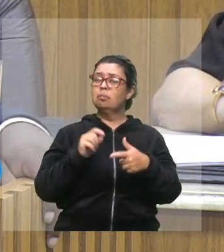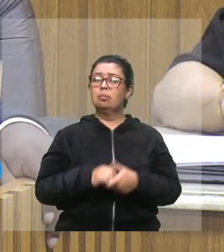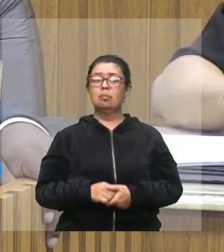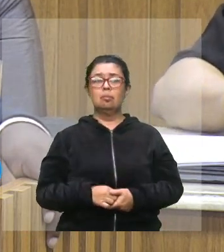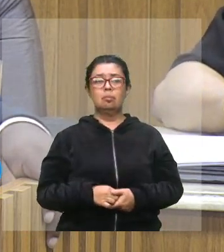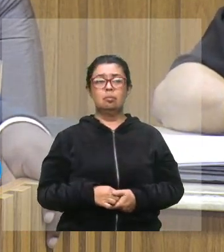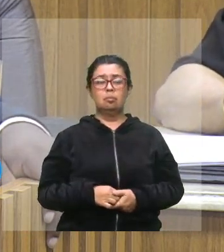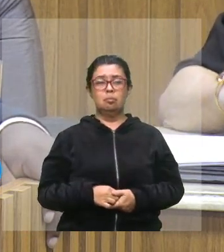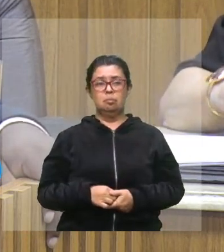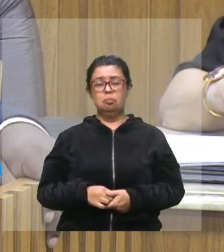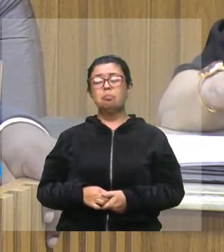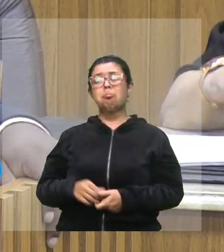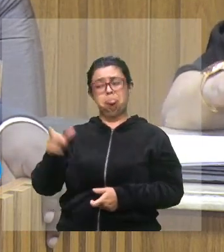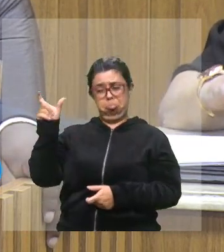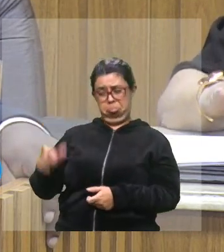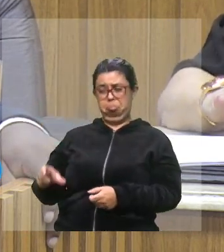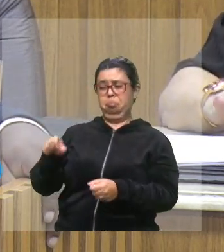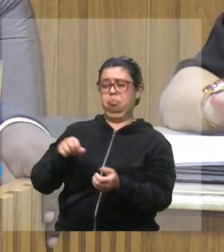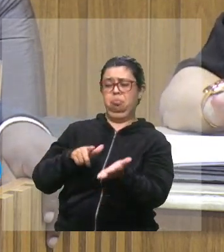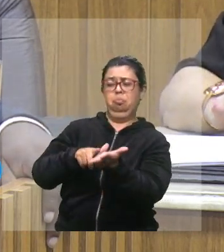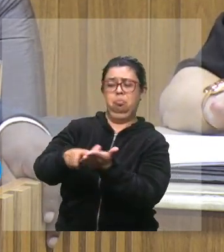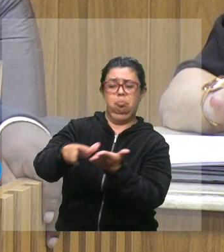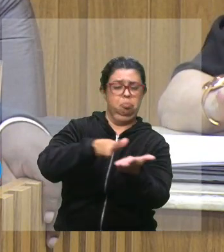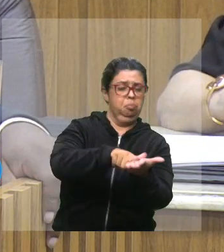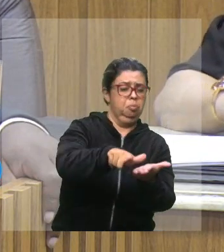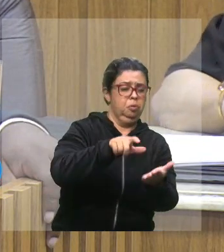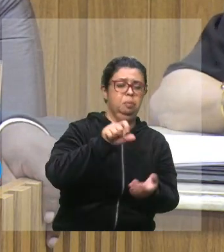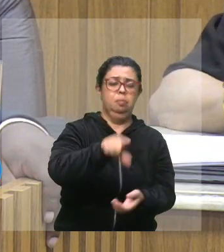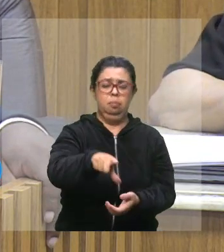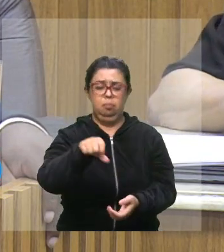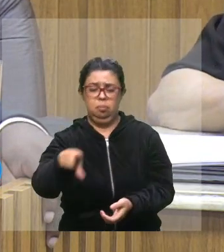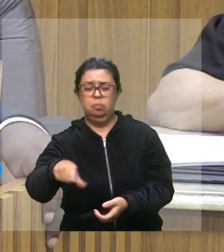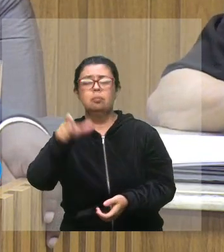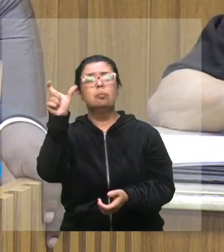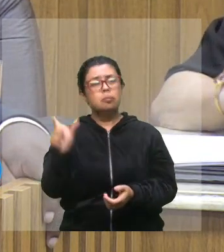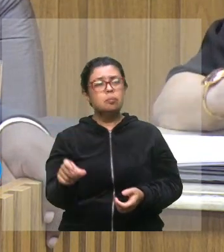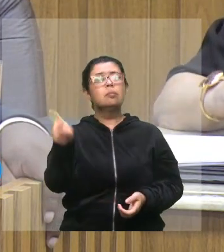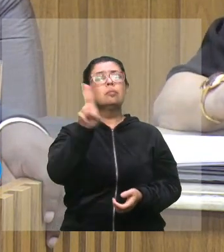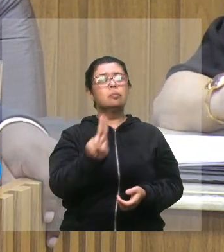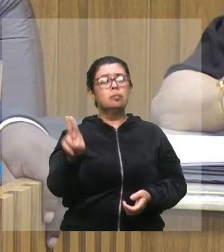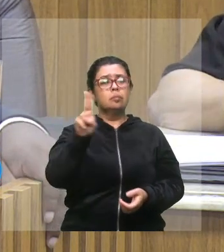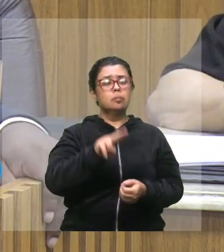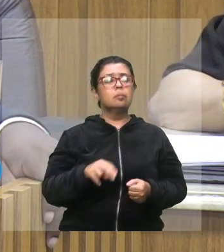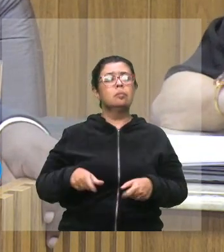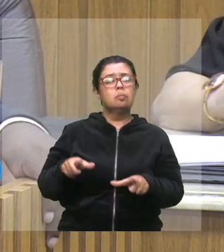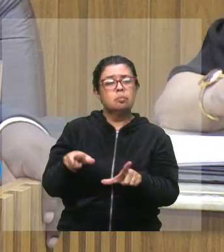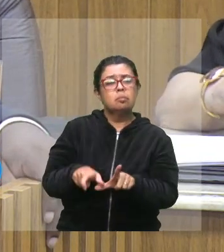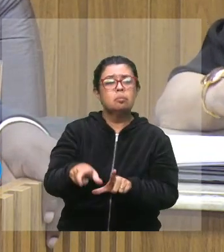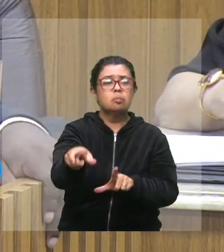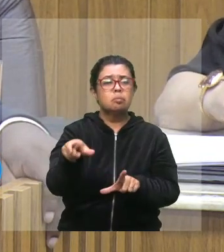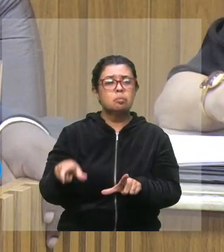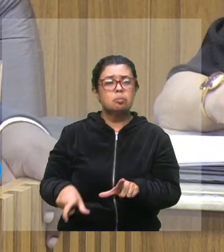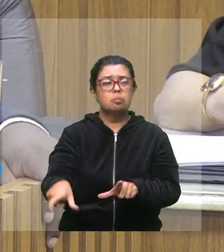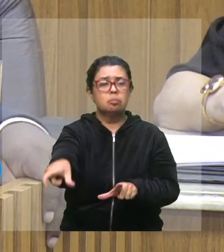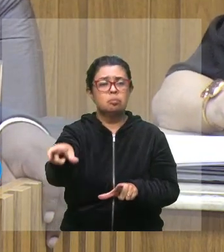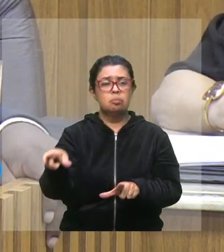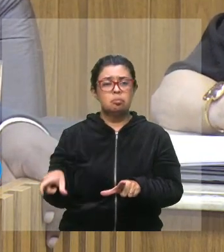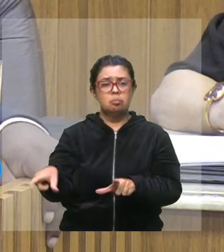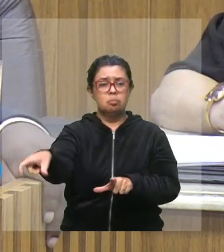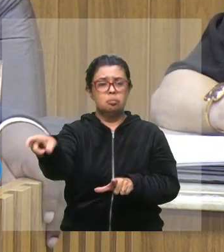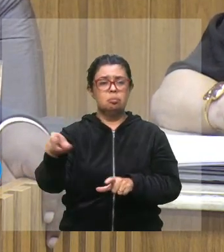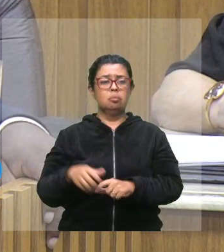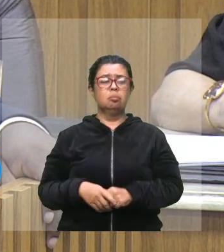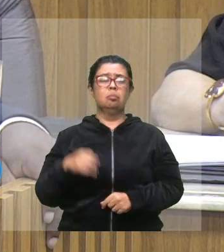pessoas lá para limpar, para plantar, para que as pessoas possam usufruir ali daquela horta comunitária. Mas é importante